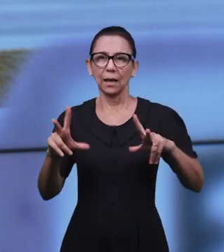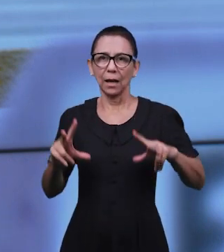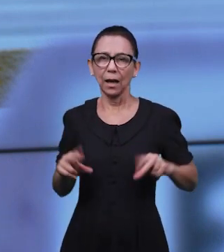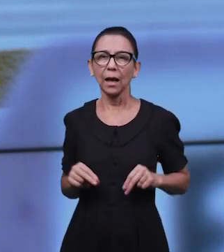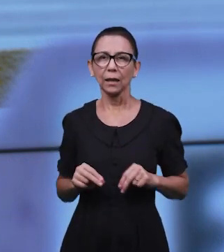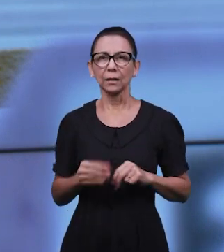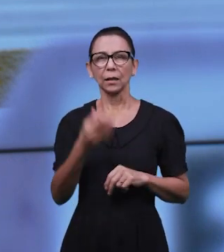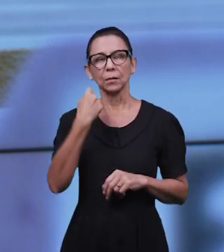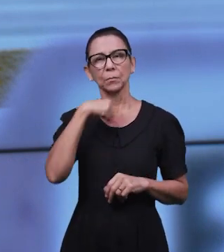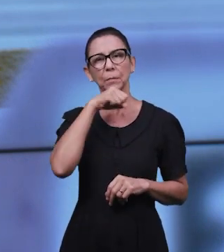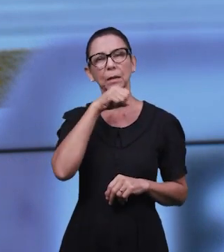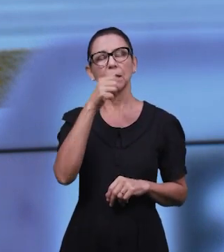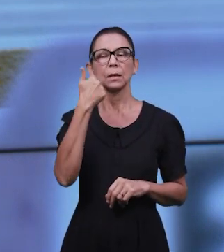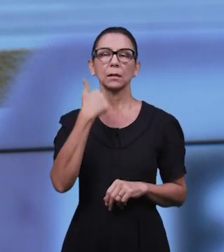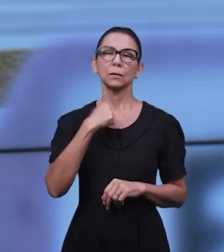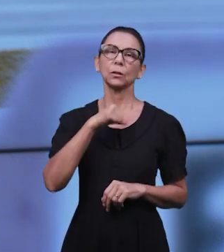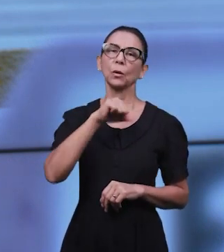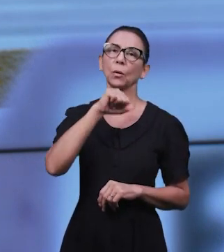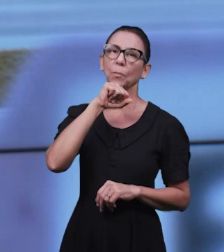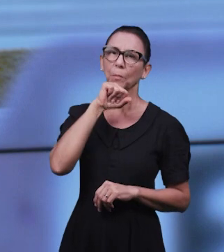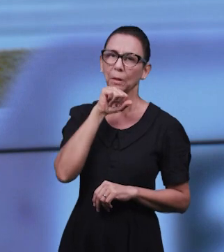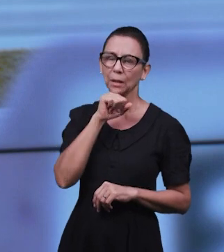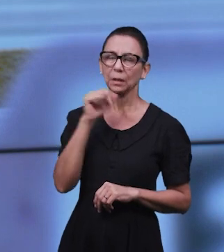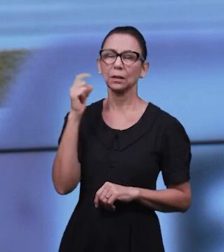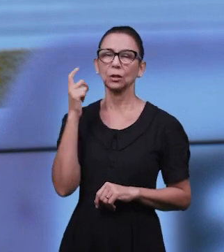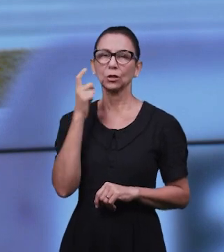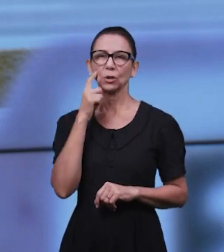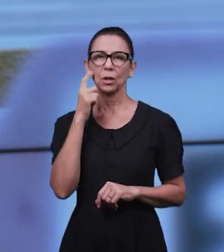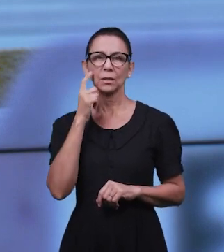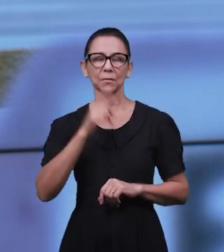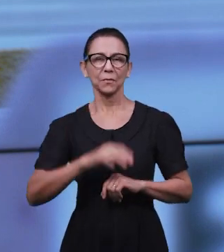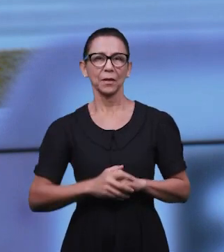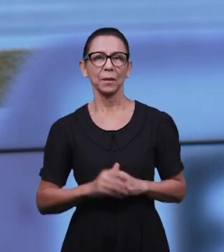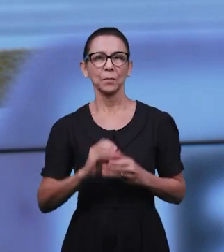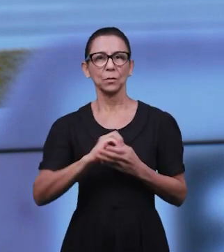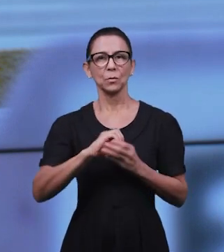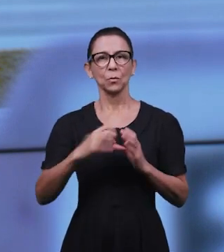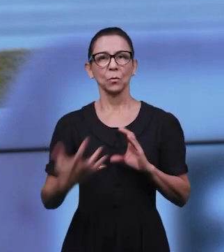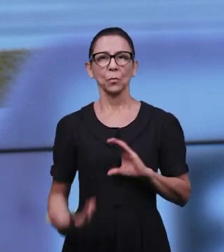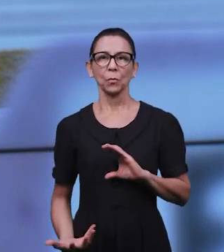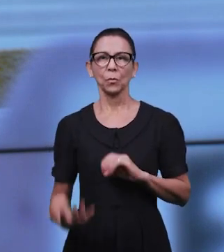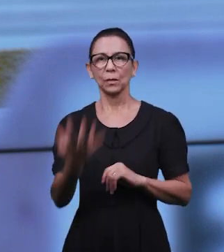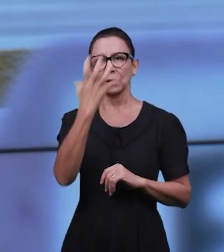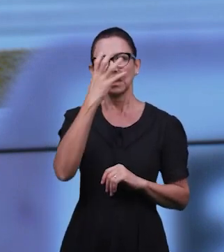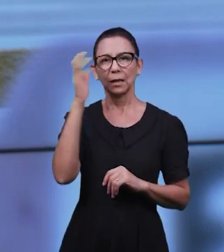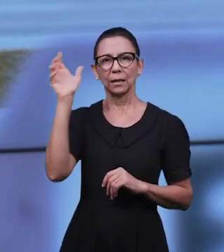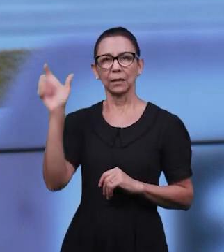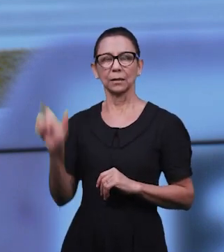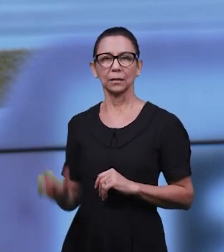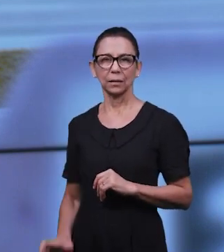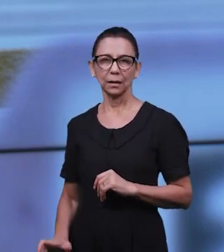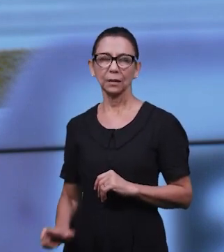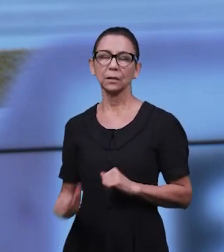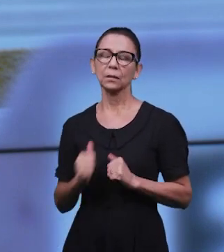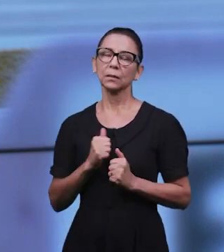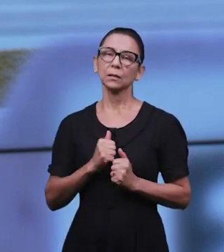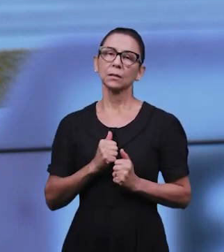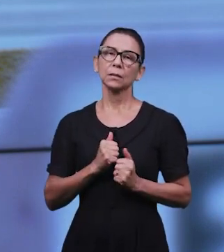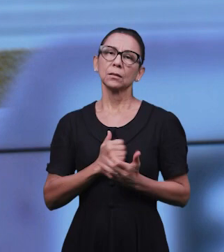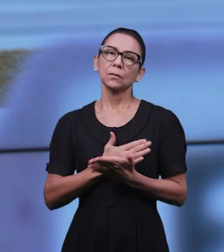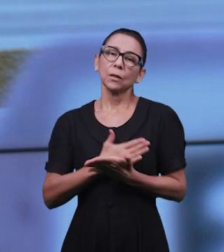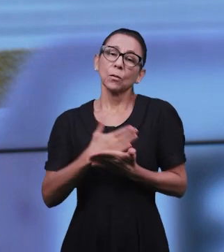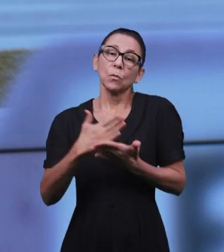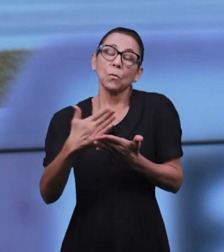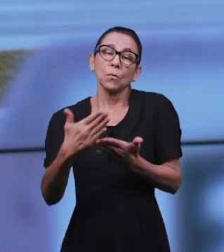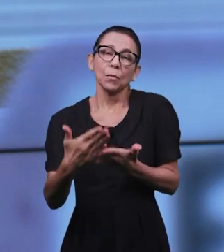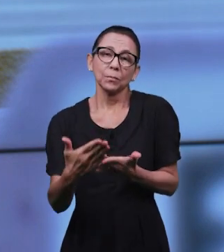a importância da mediação na formação do caráter humano que vai se constituindo a partir das